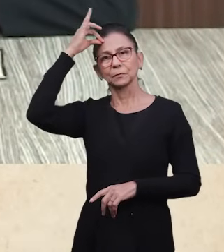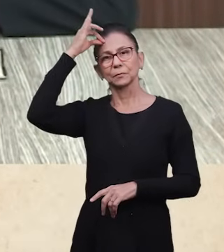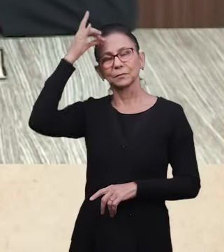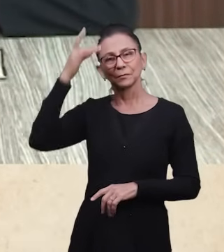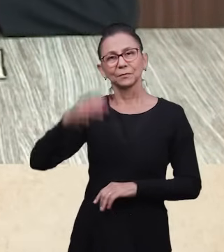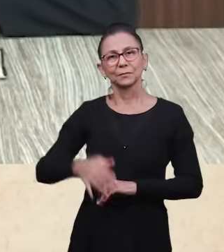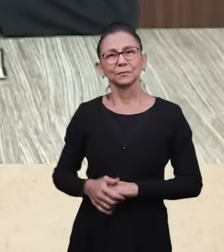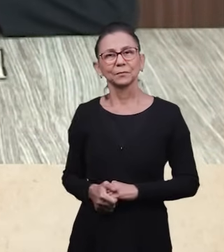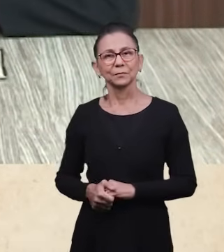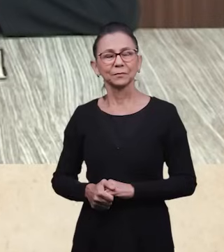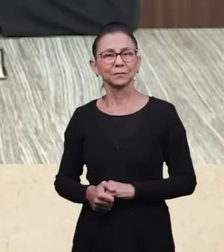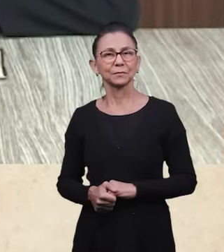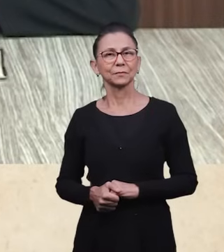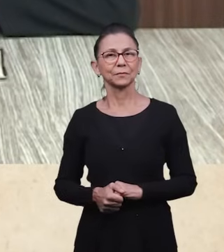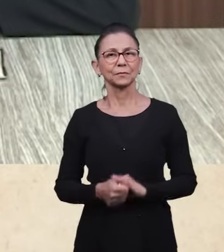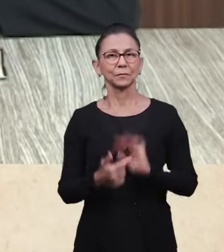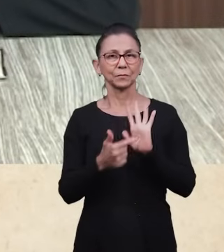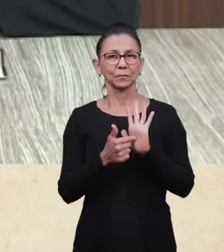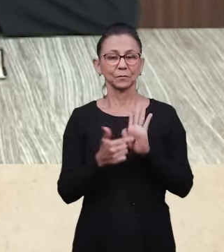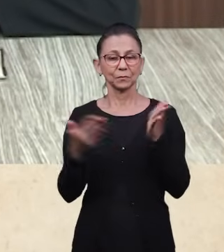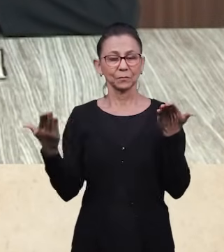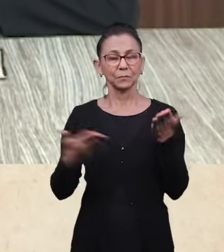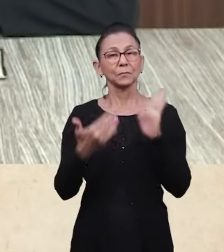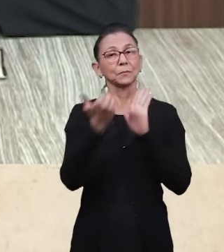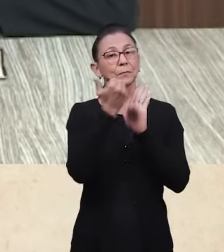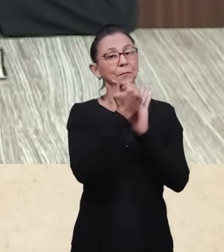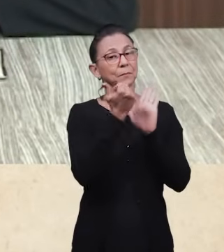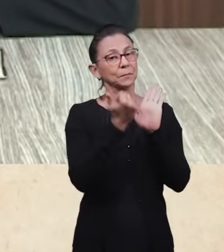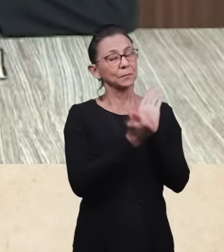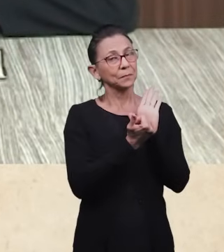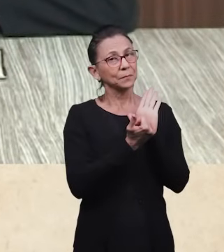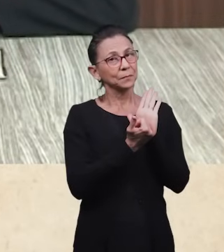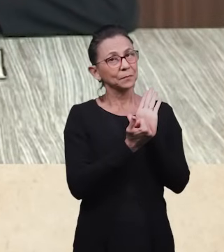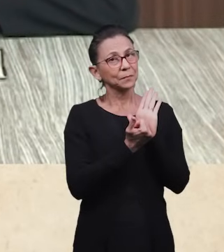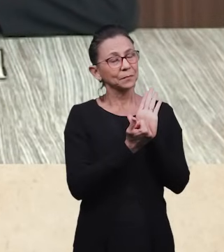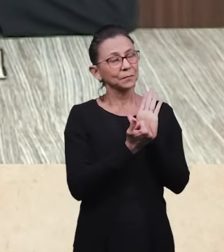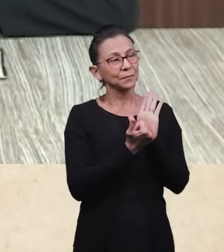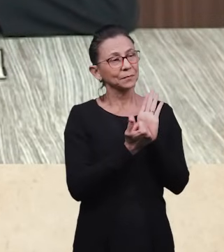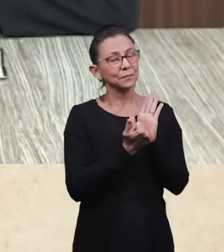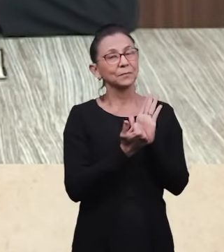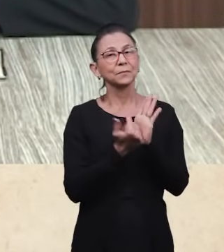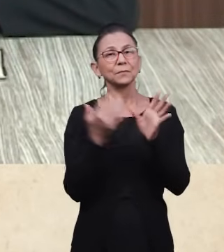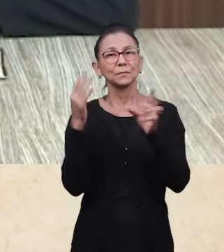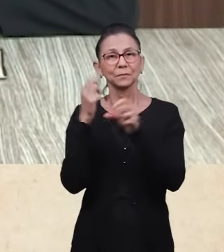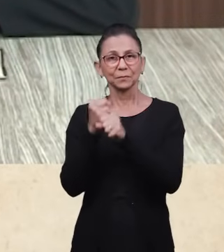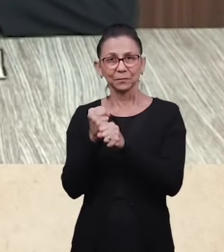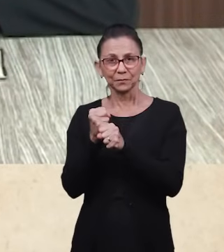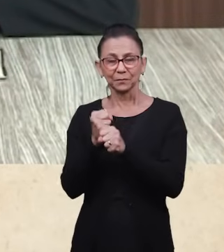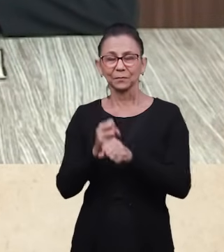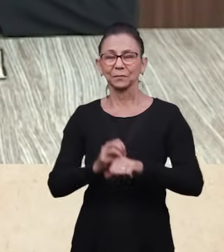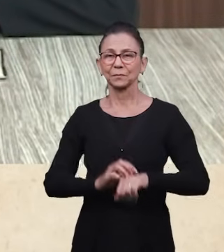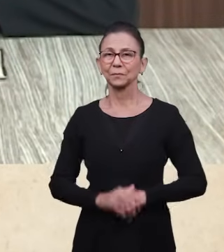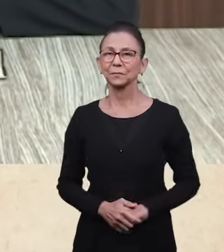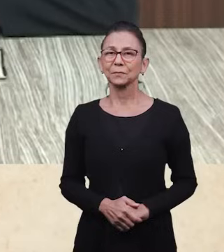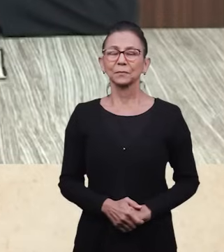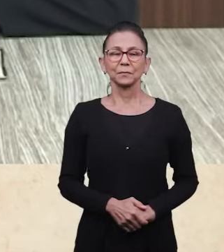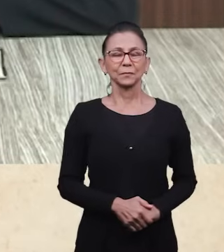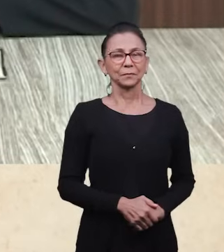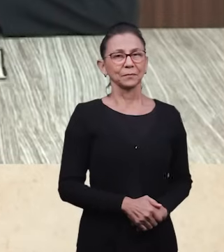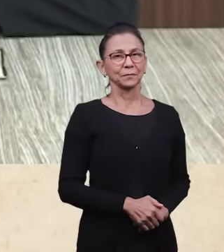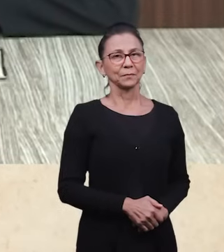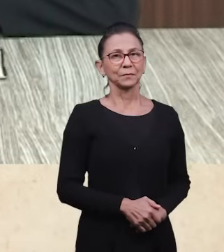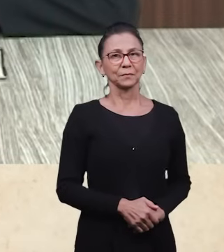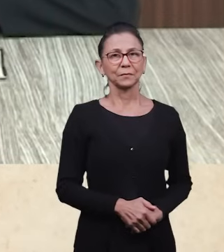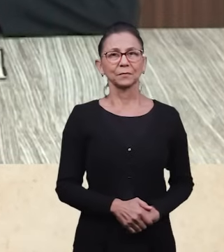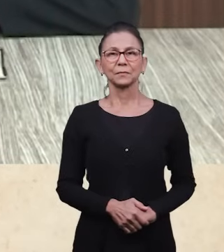irmãos têm visto no programa de hoje. Então, como resultado nós encontramos jovens que